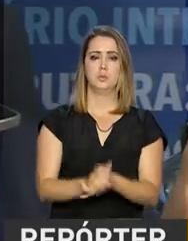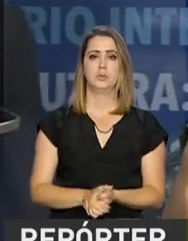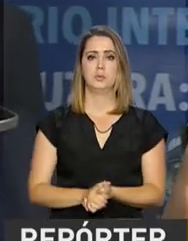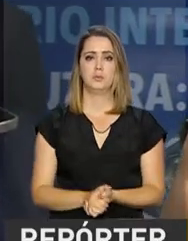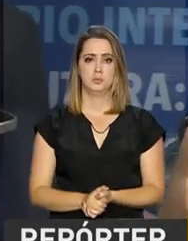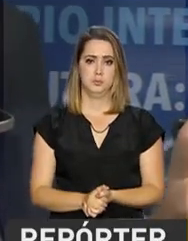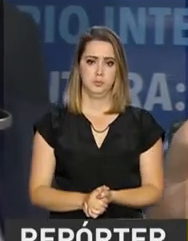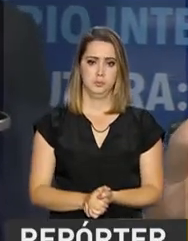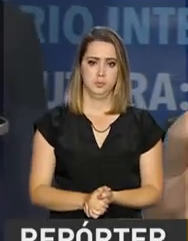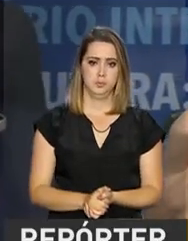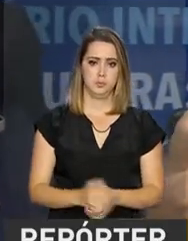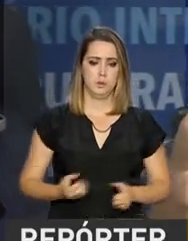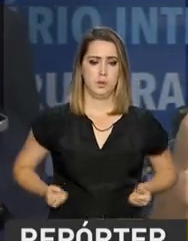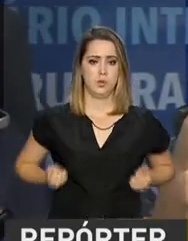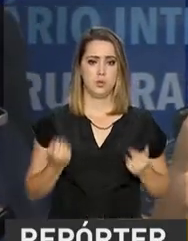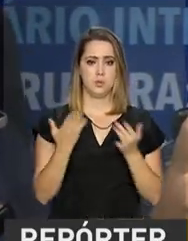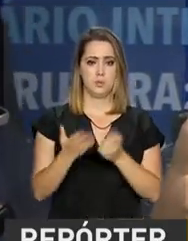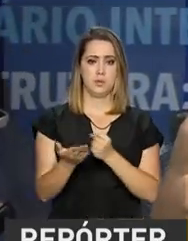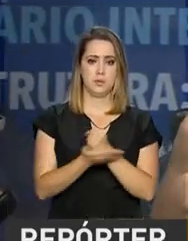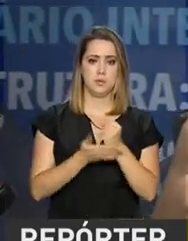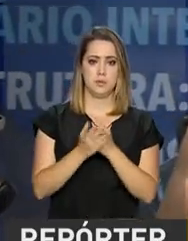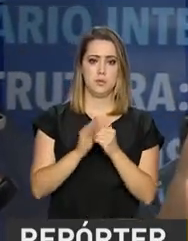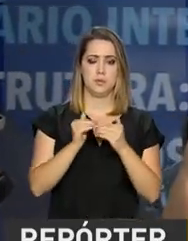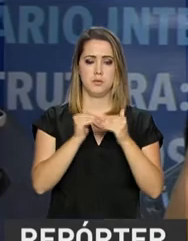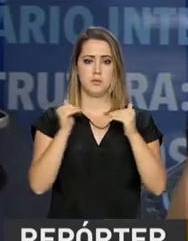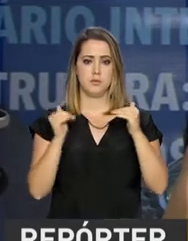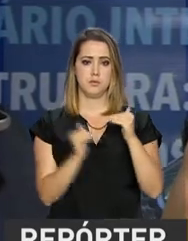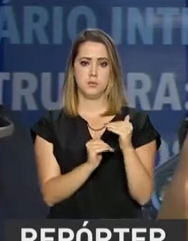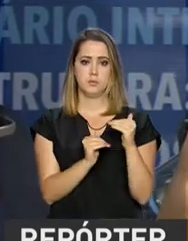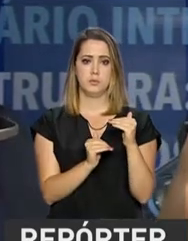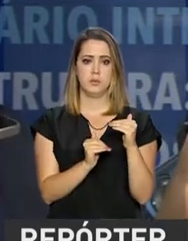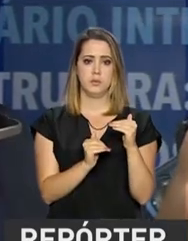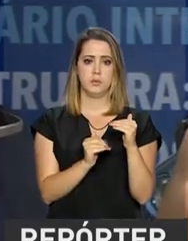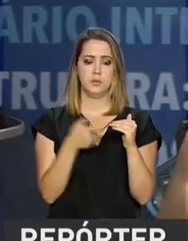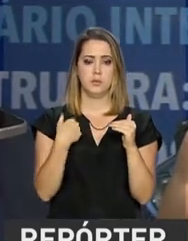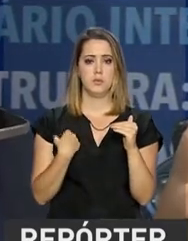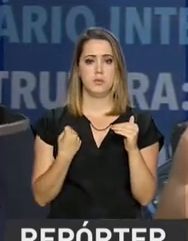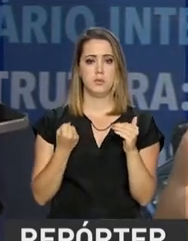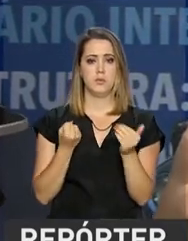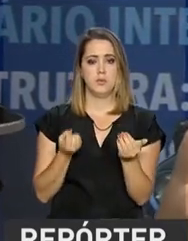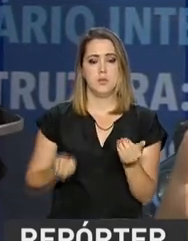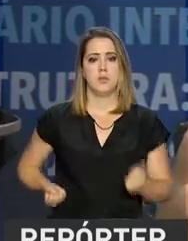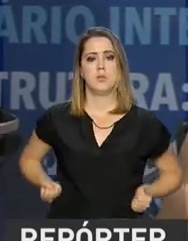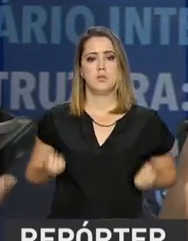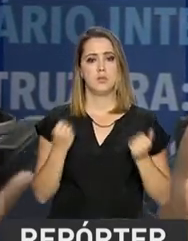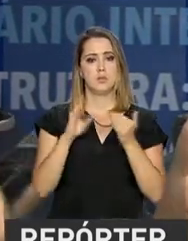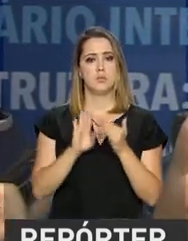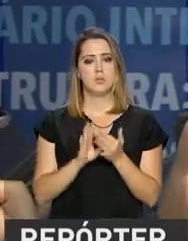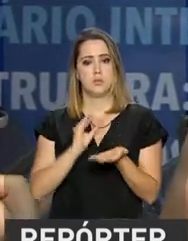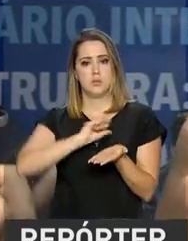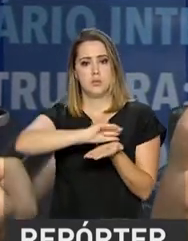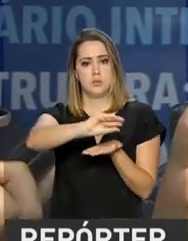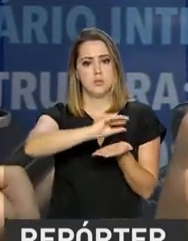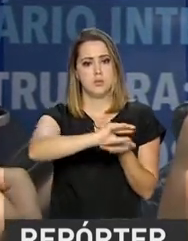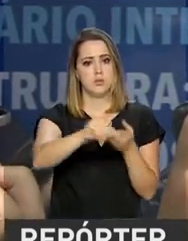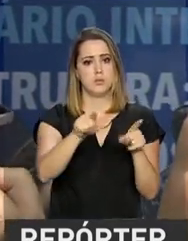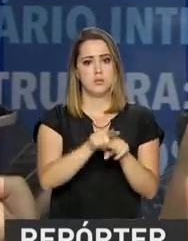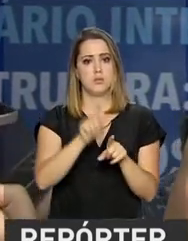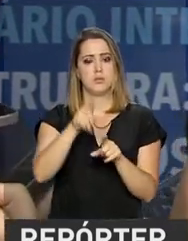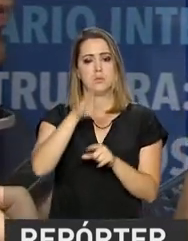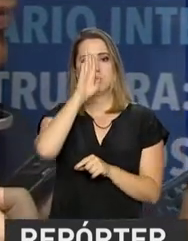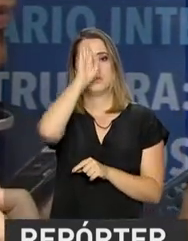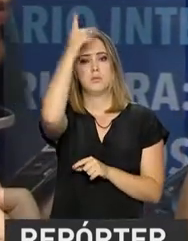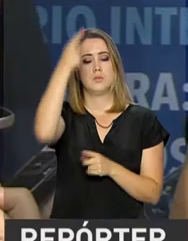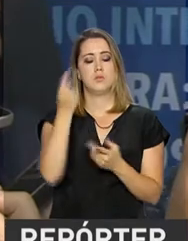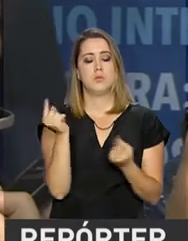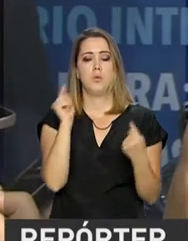custeio deveria ser aquela que vem depois e não antes. Despesa de investimento tem prioridade e quando essa prioridade